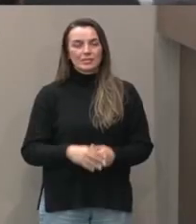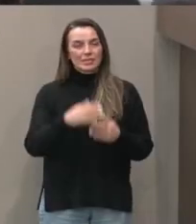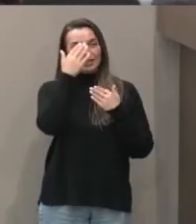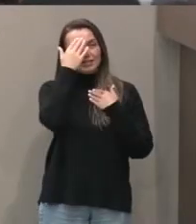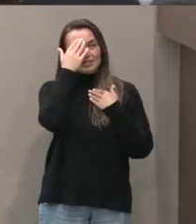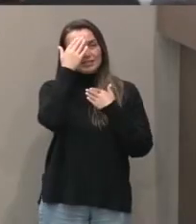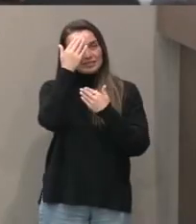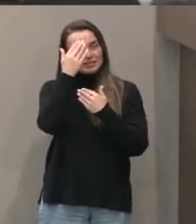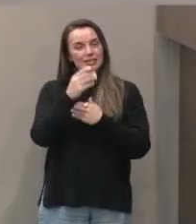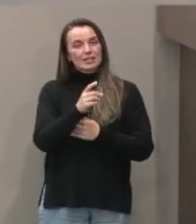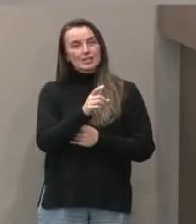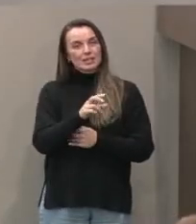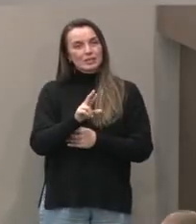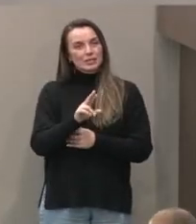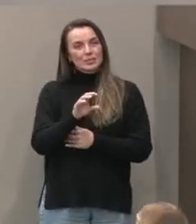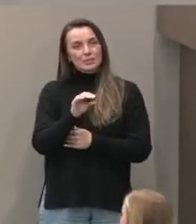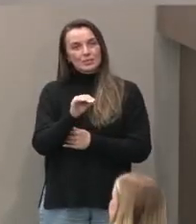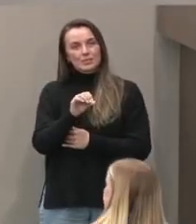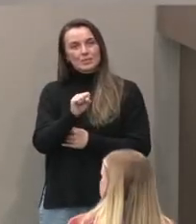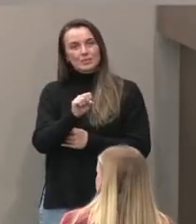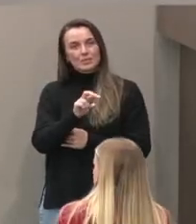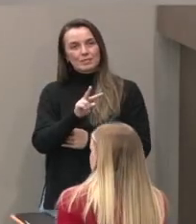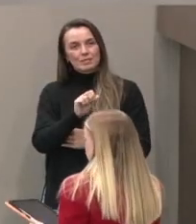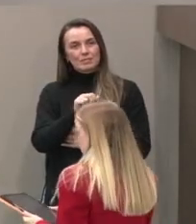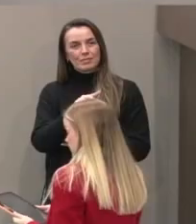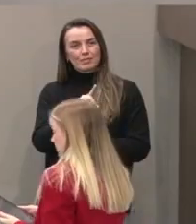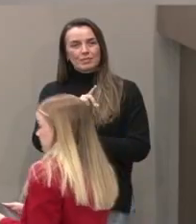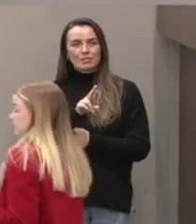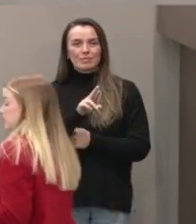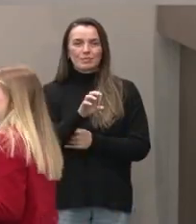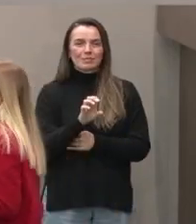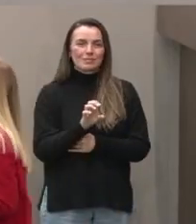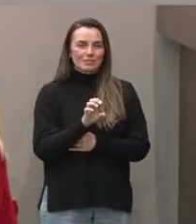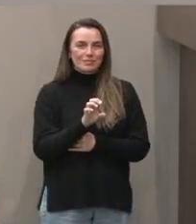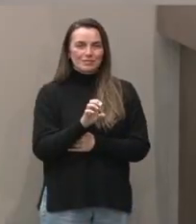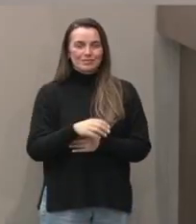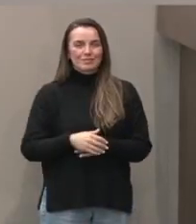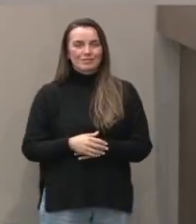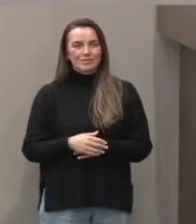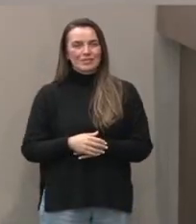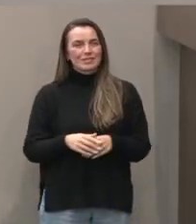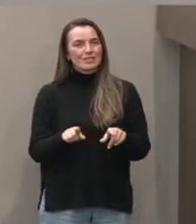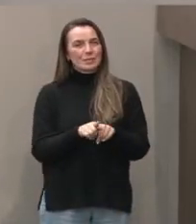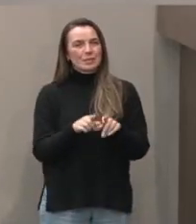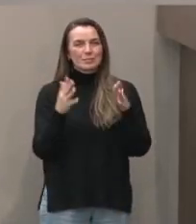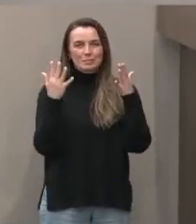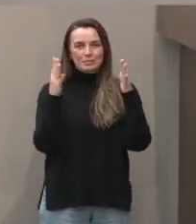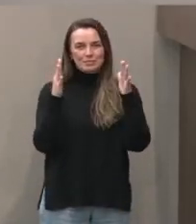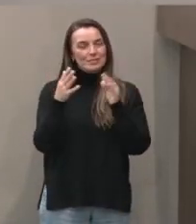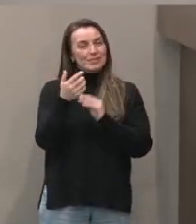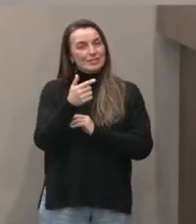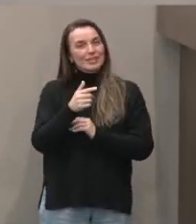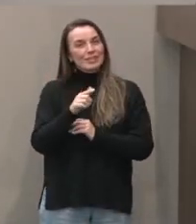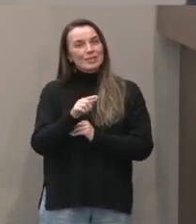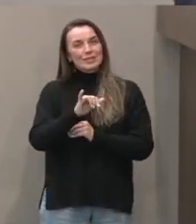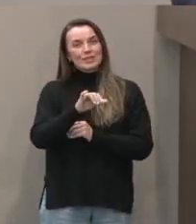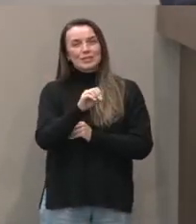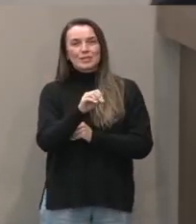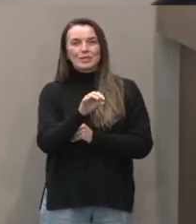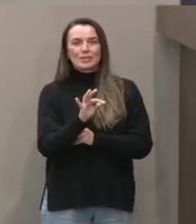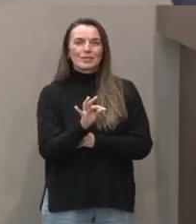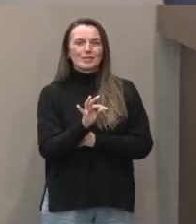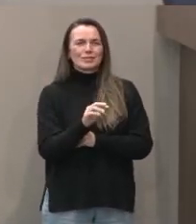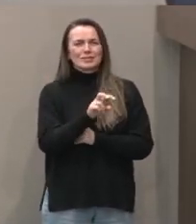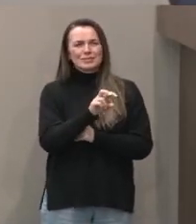Agradecemos o Dr. Osvandré pelas suas considerações nesse momento de homenagem e parabenizamos mais uma vez o IOT pela celebração